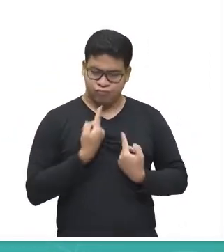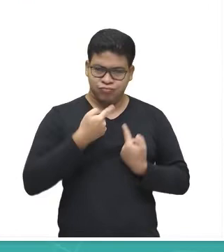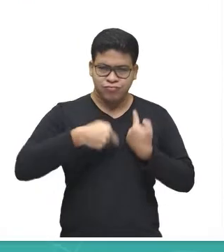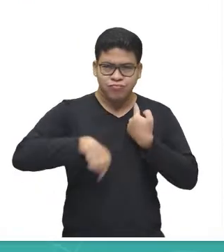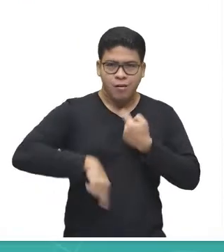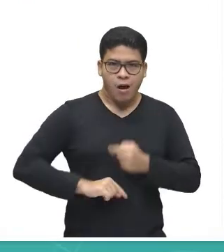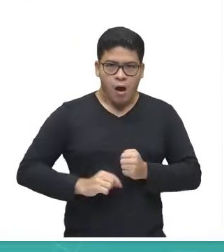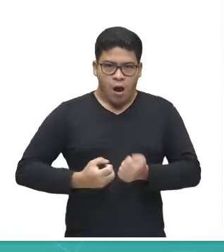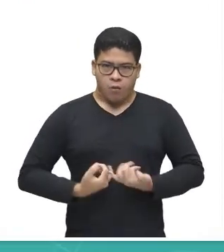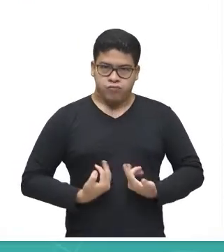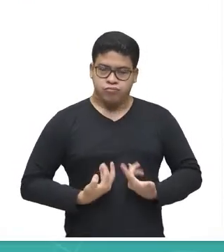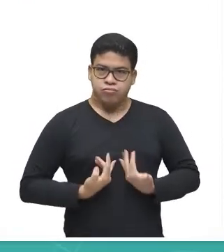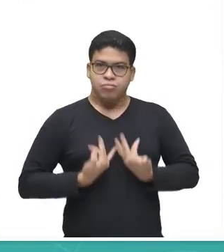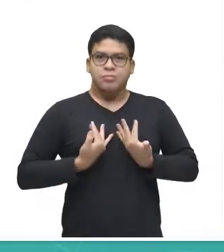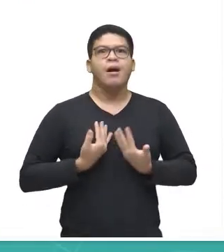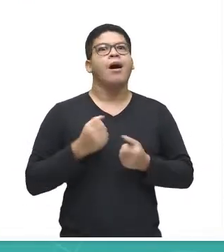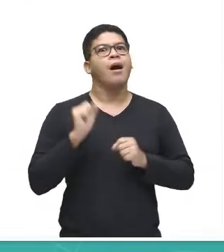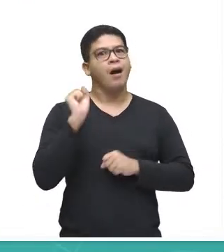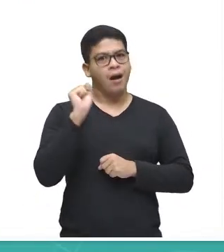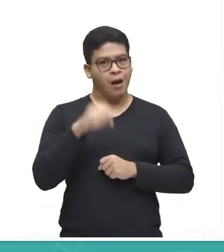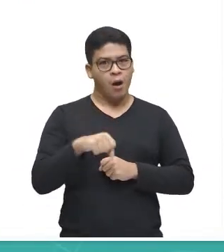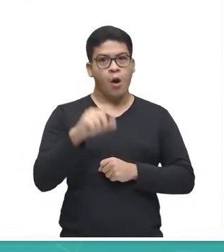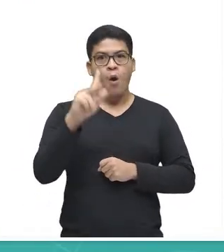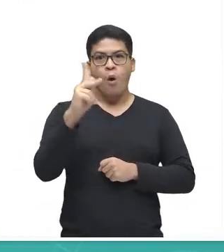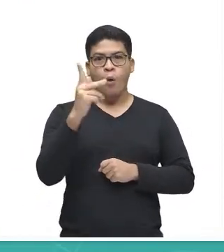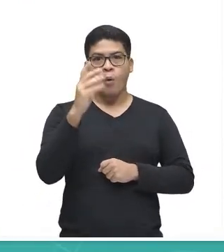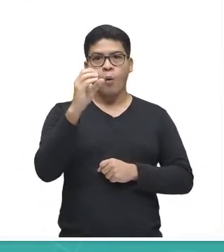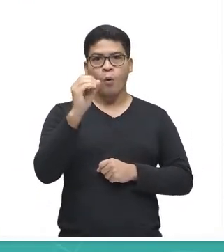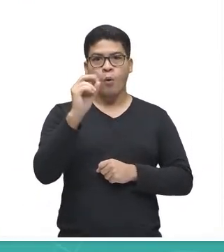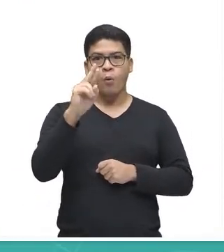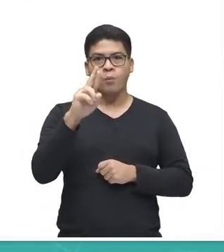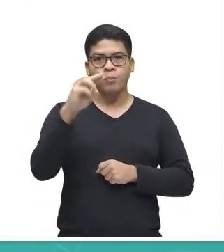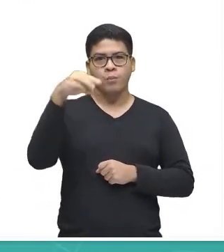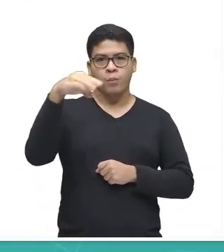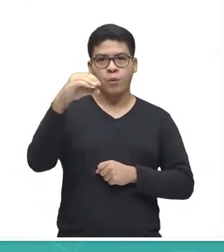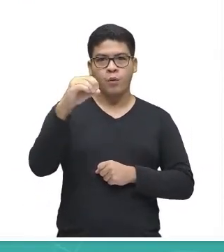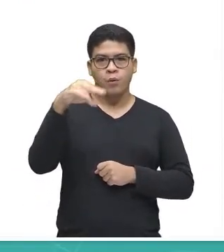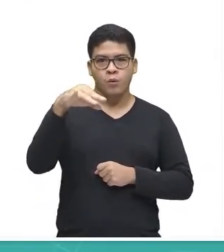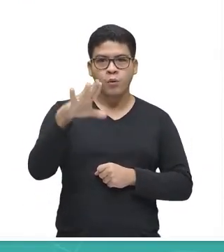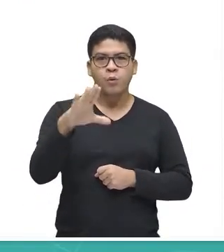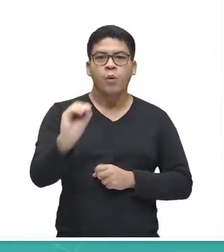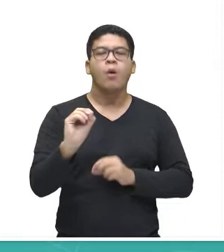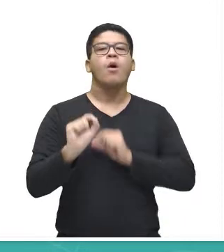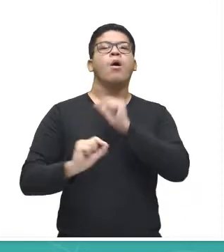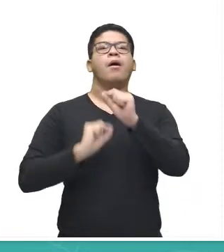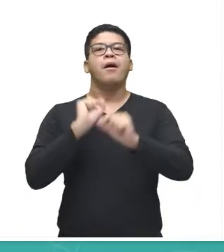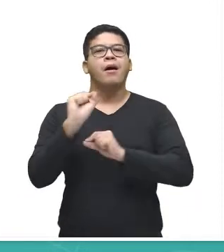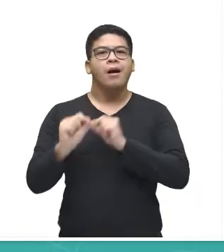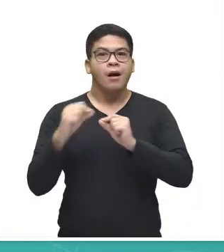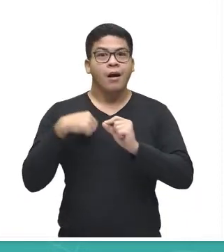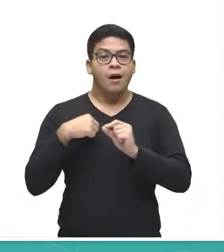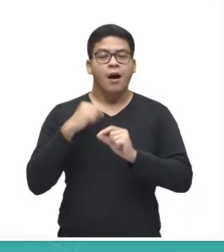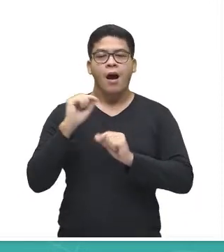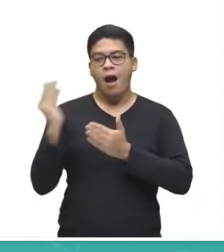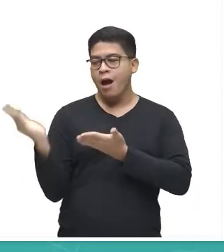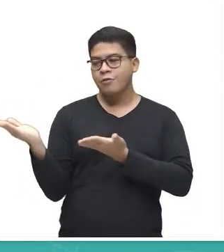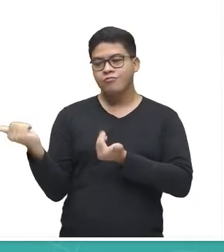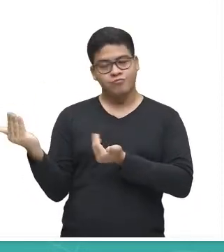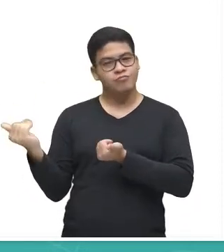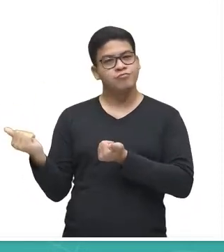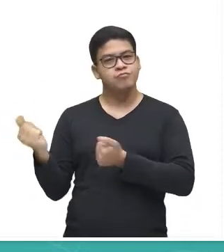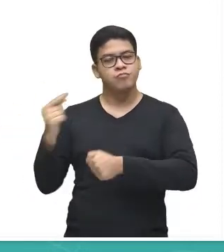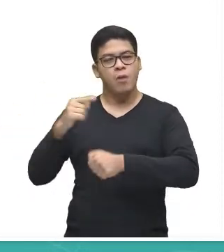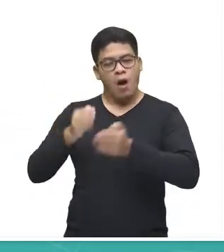vocês falaram essas palavras, e vocês estão corretos, gente. A adolescência é uma